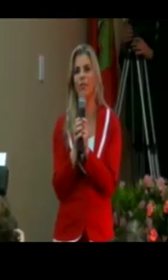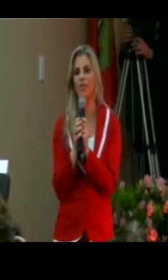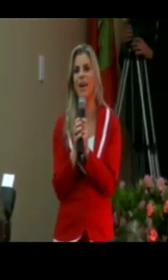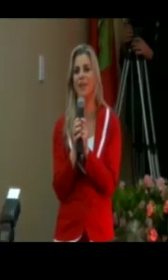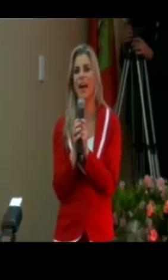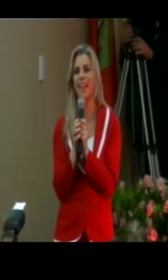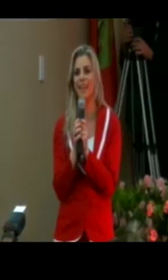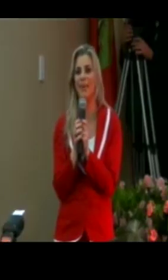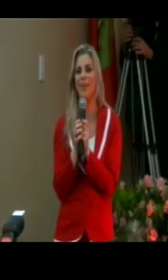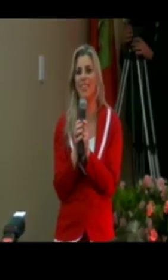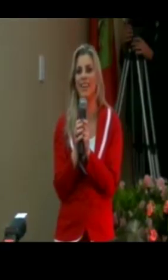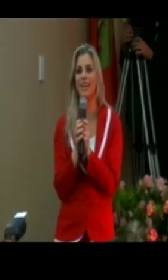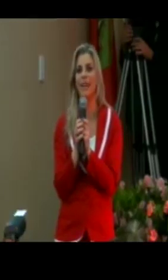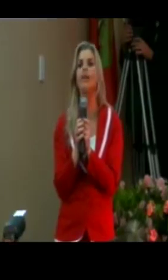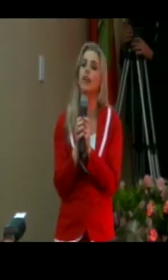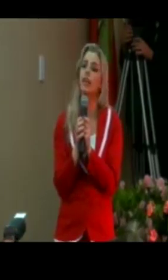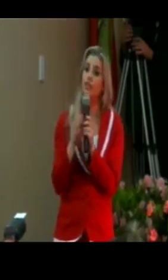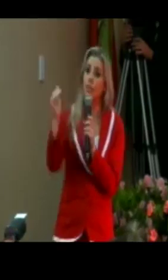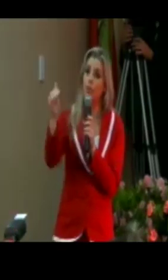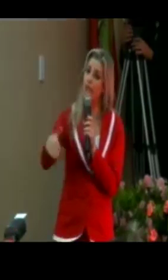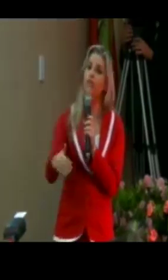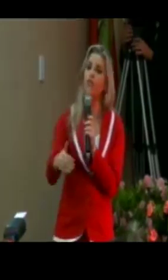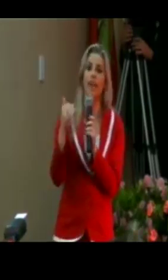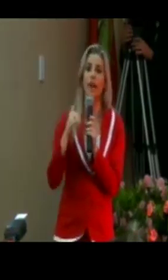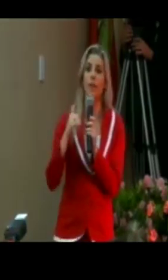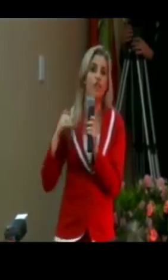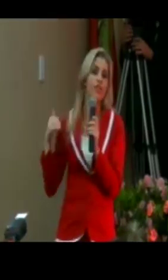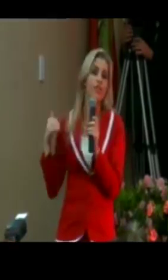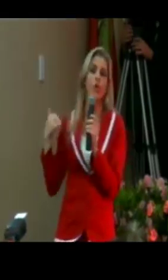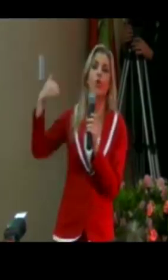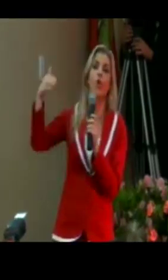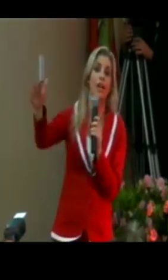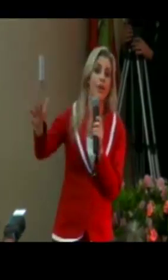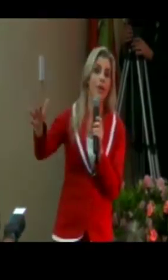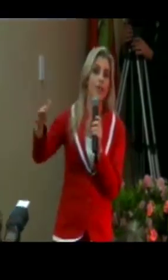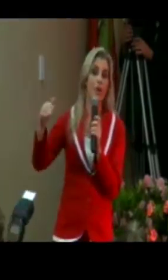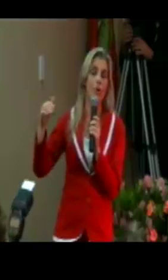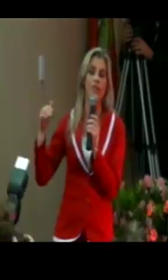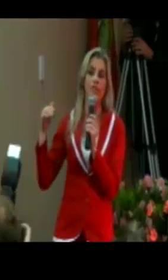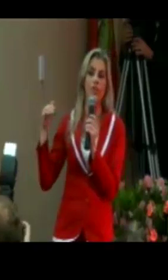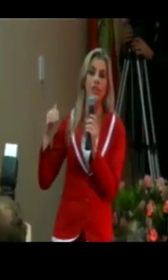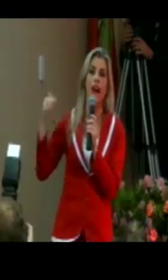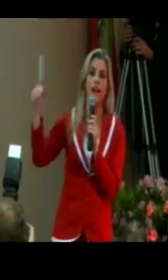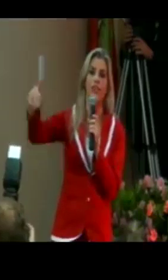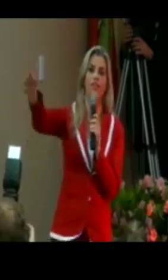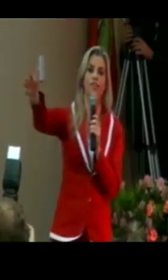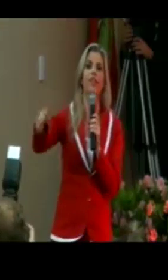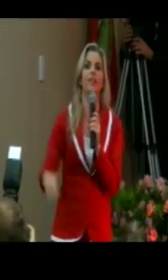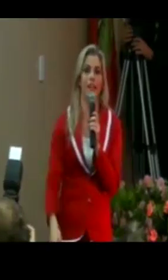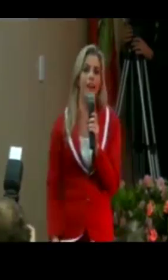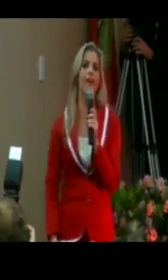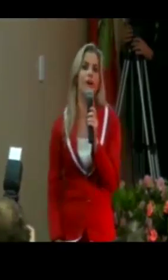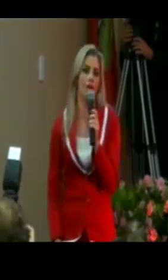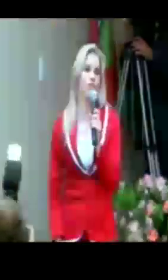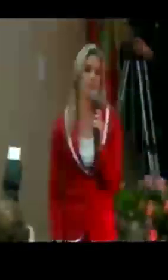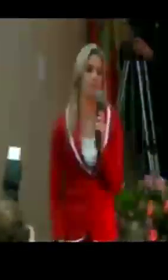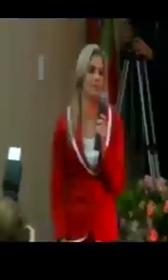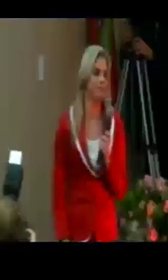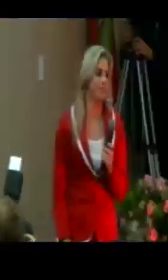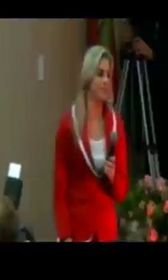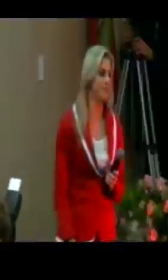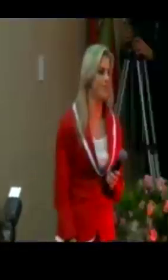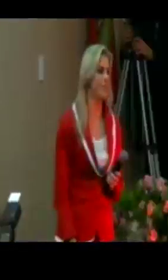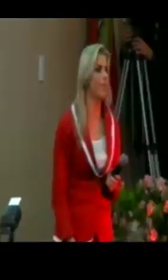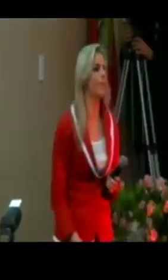certeza, a sugestão vai ser anotada e vamos encaminhar, tá bom, Ed? Isso, por eixos, é, de repente a gente faz um cronograma de algumas atividades,